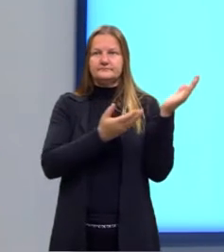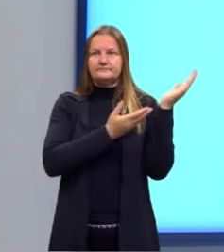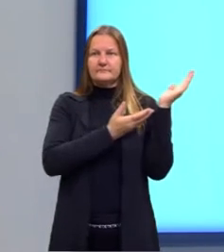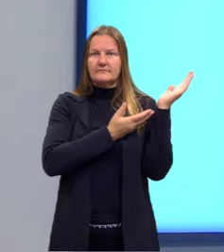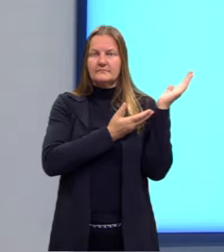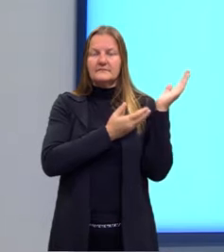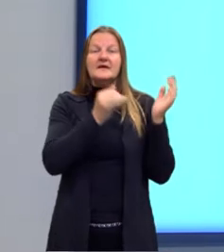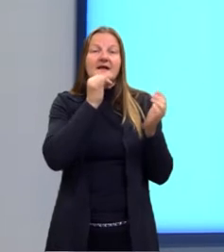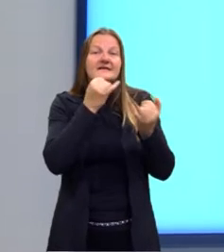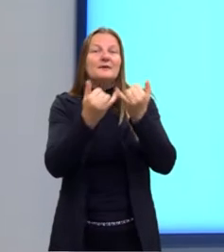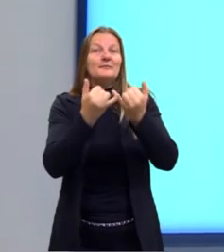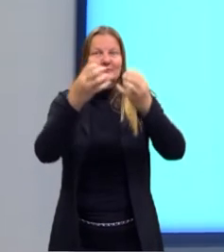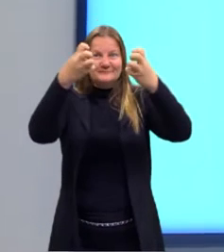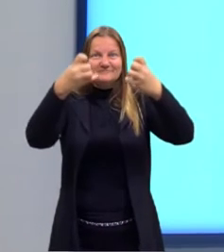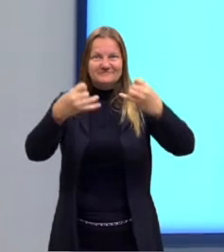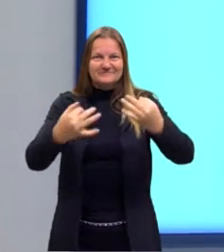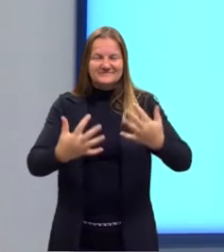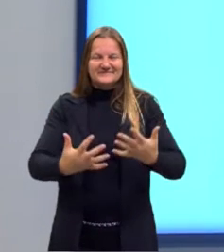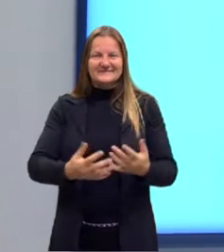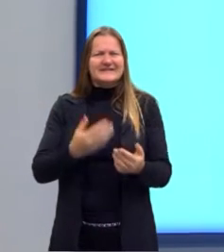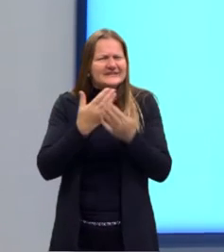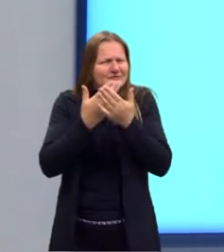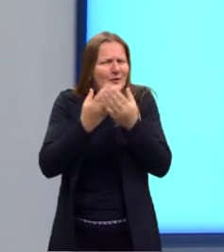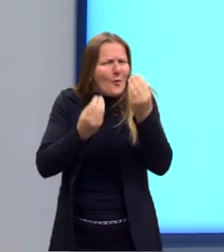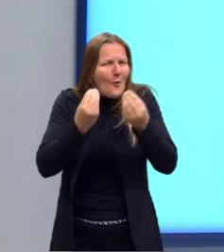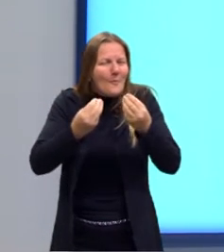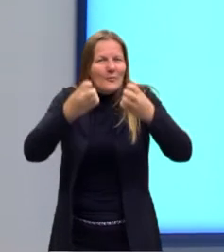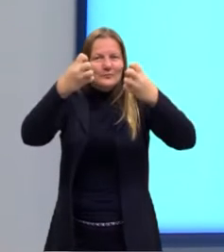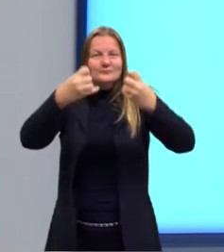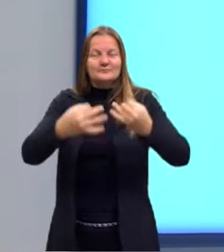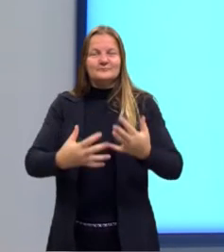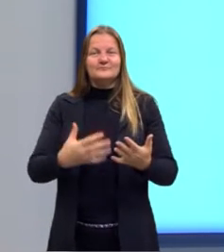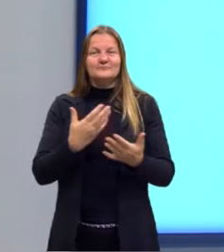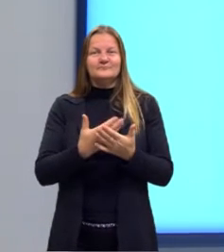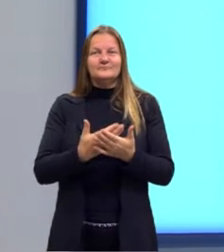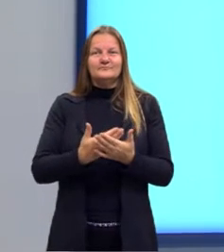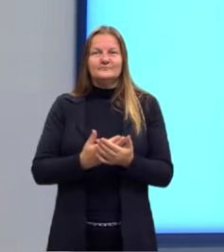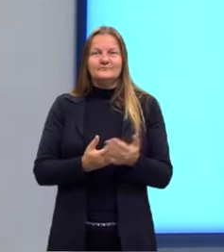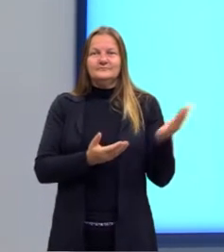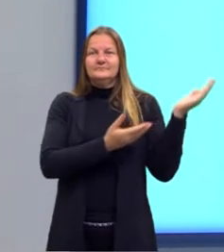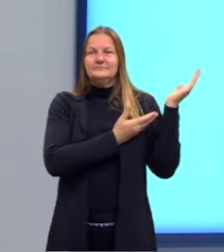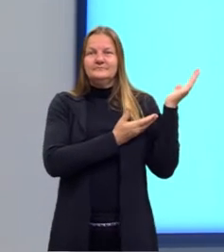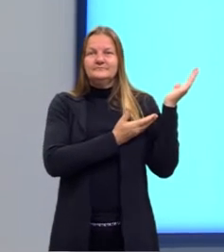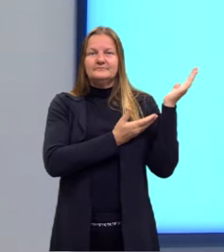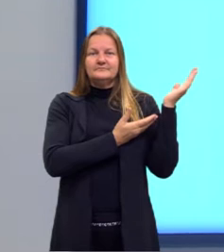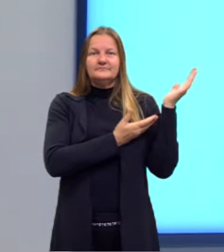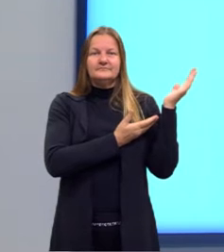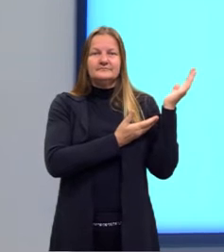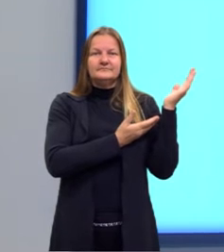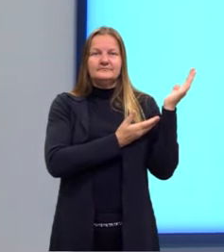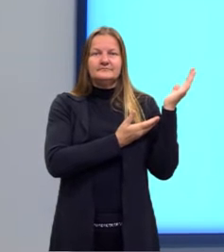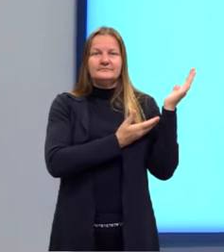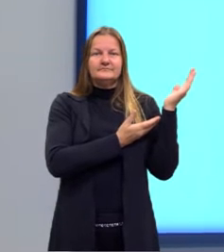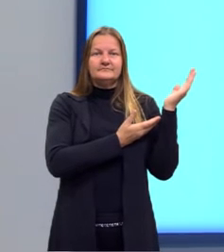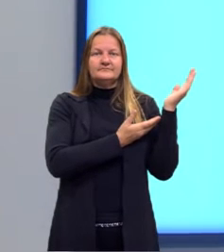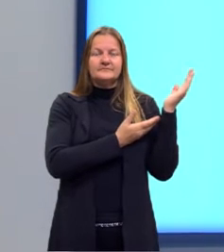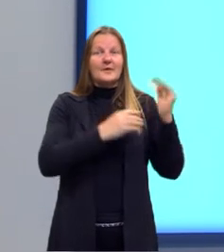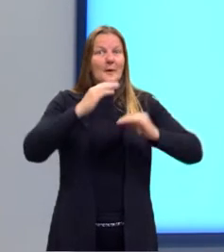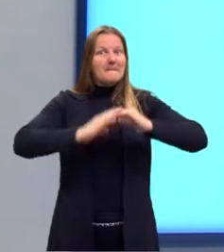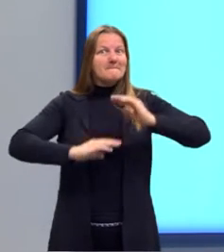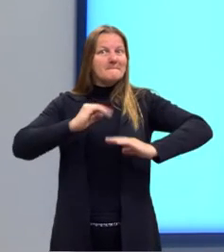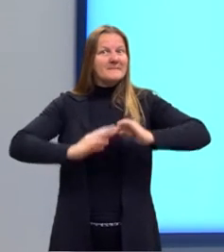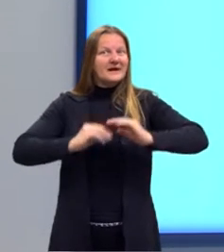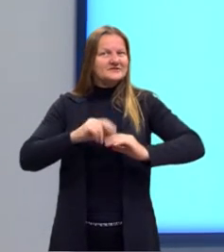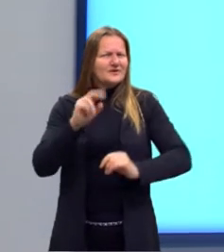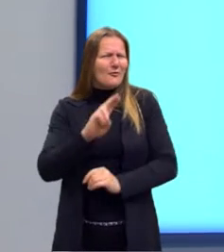um exemplo né Vamos estudar um exemplo na aula de hoje é para vocês ver como que a gente vai colocar na prática